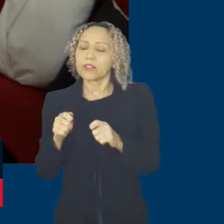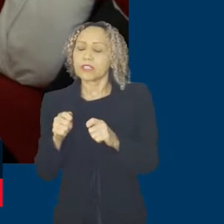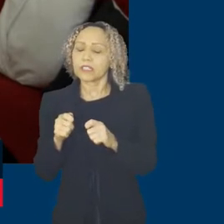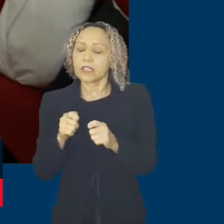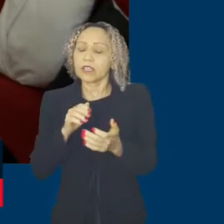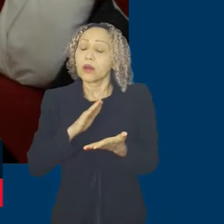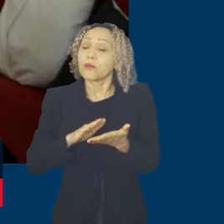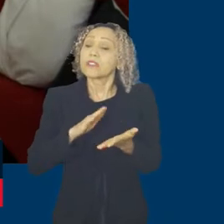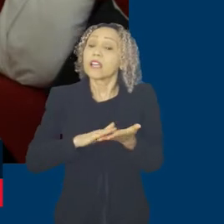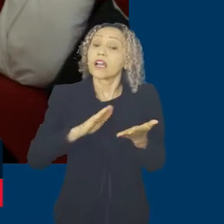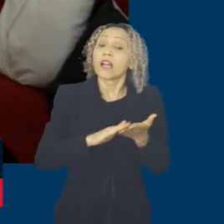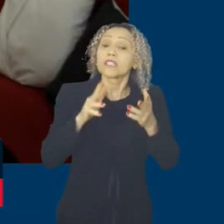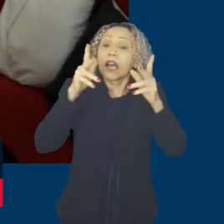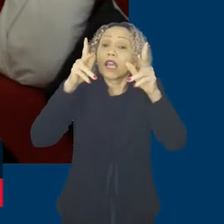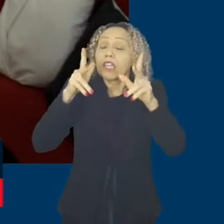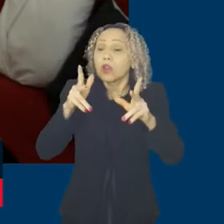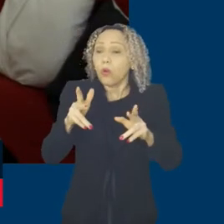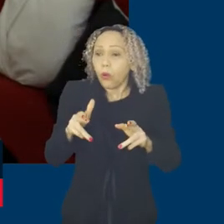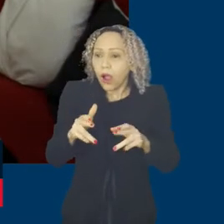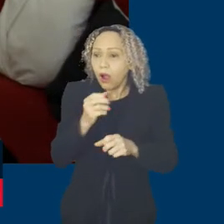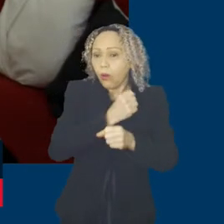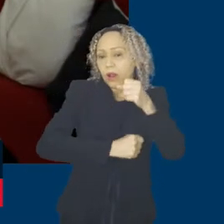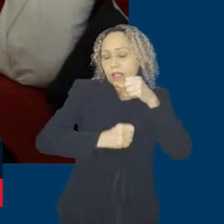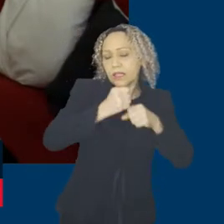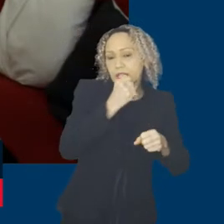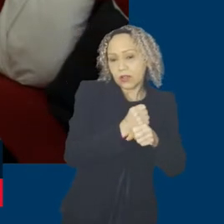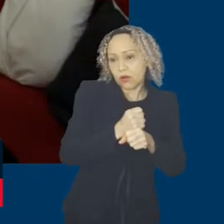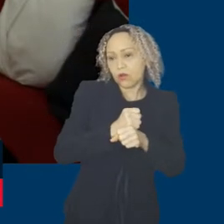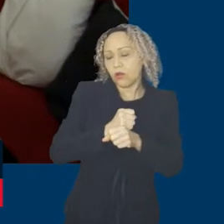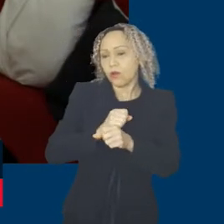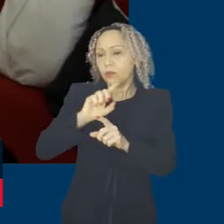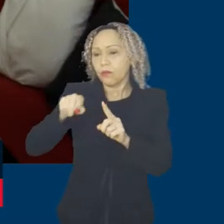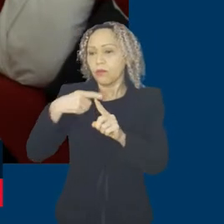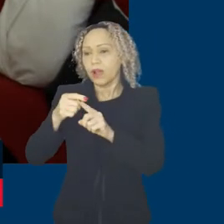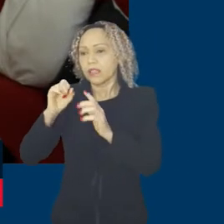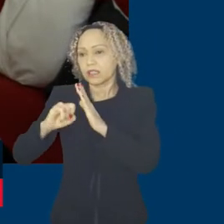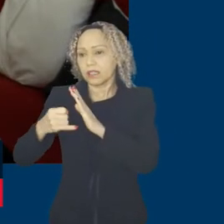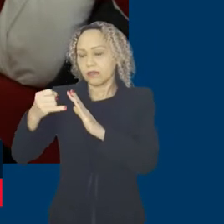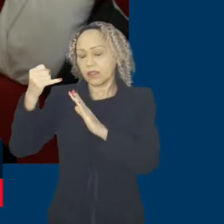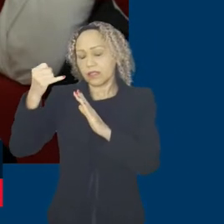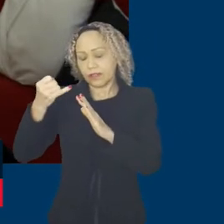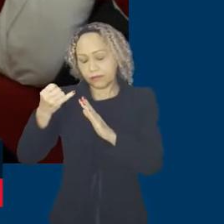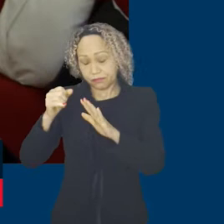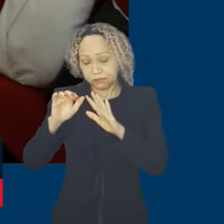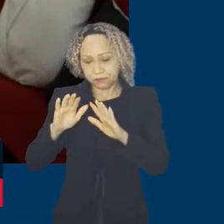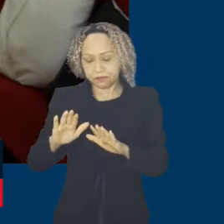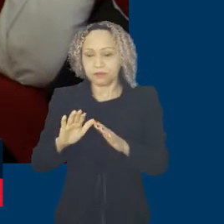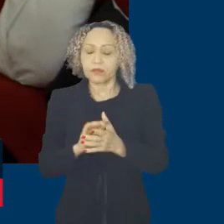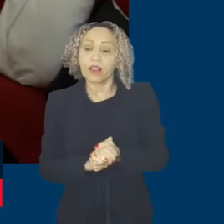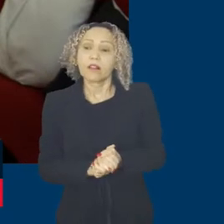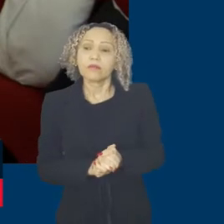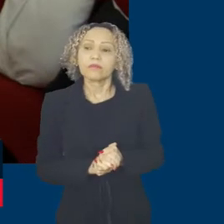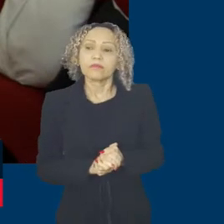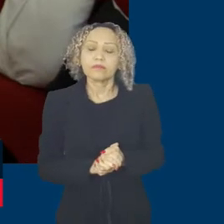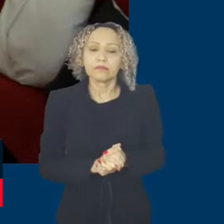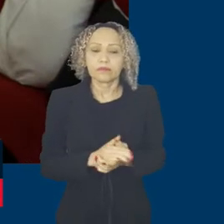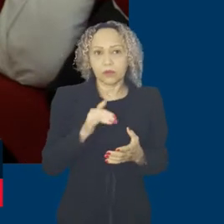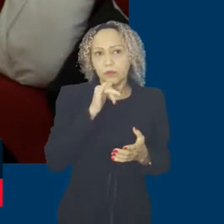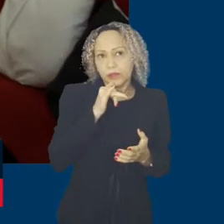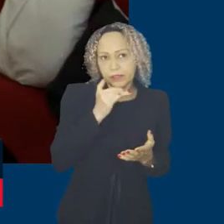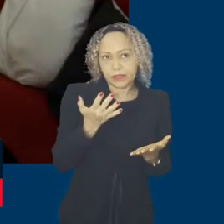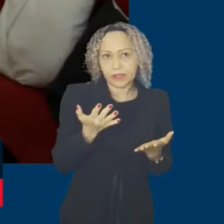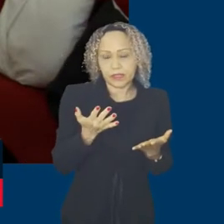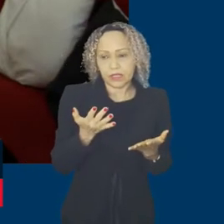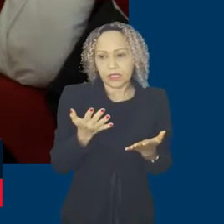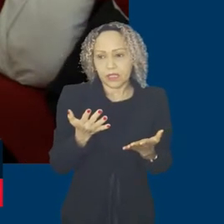claro, desconsiderando qualquer alteração demográfica, o aumento da demanda por serviços, por exemplo, né, e por benefícios,